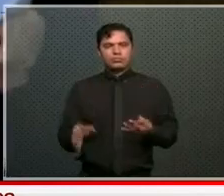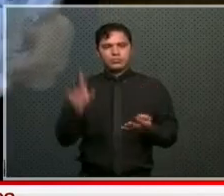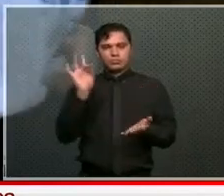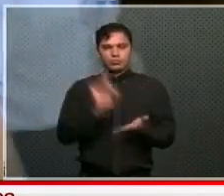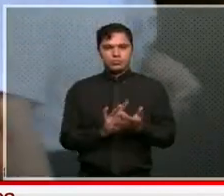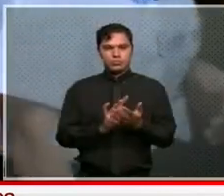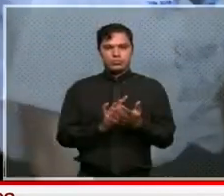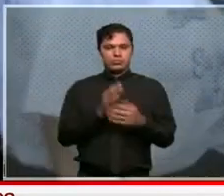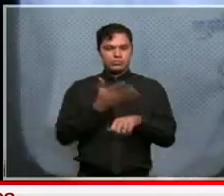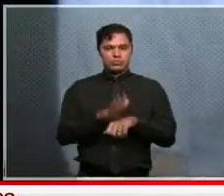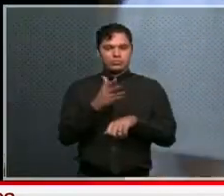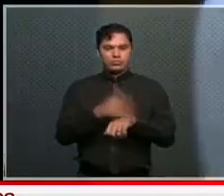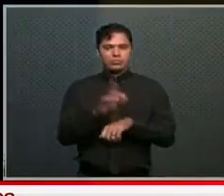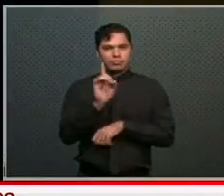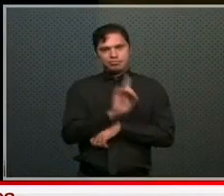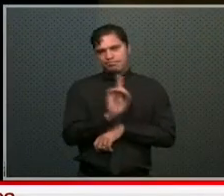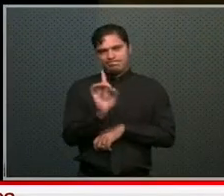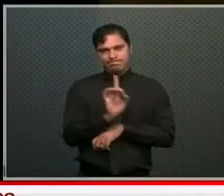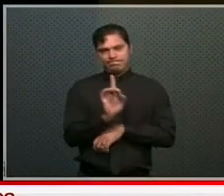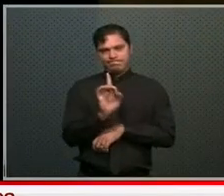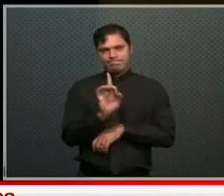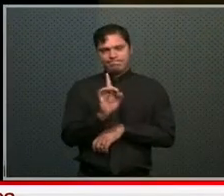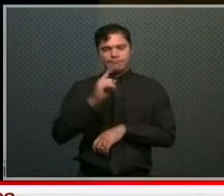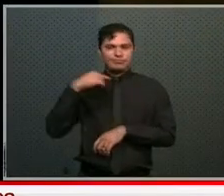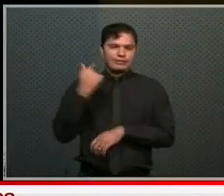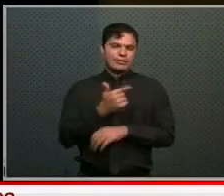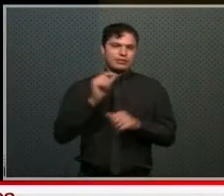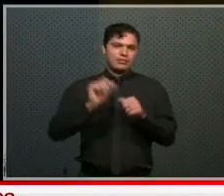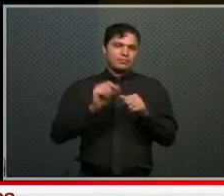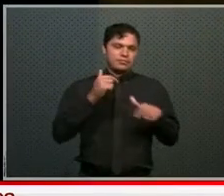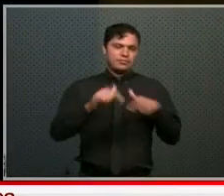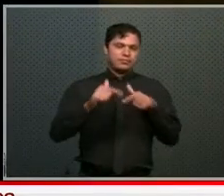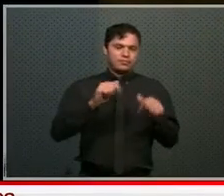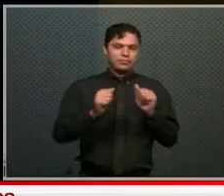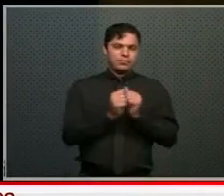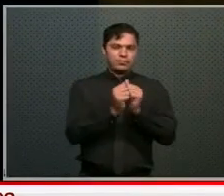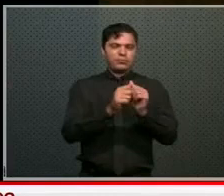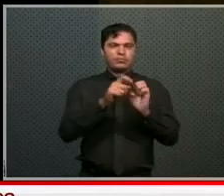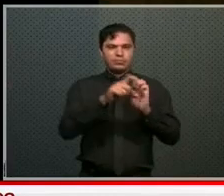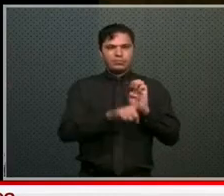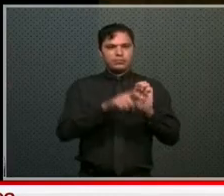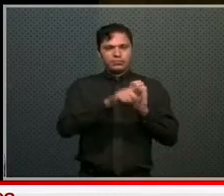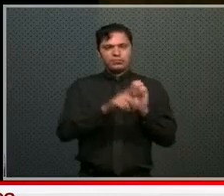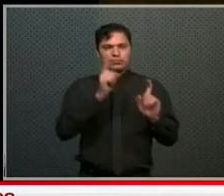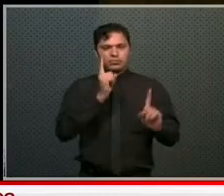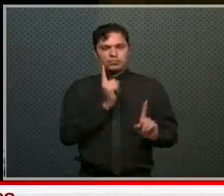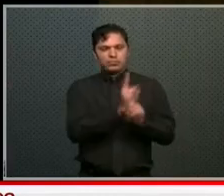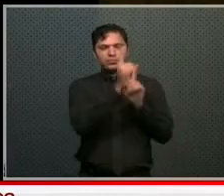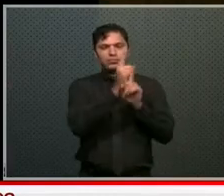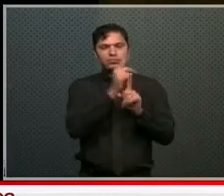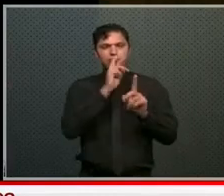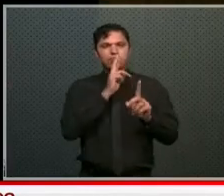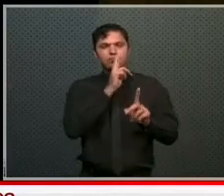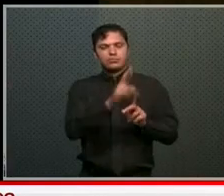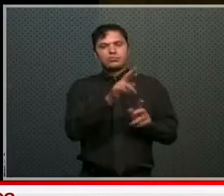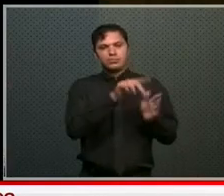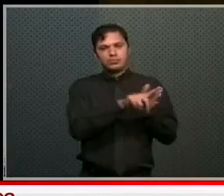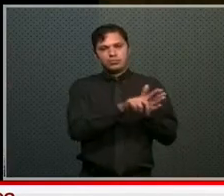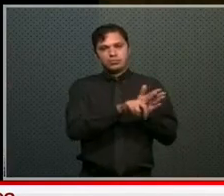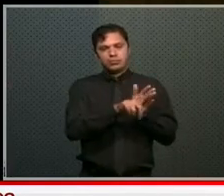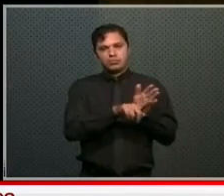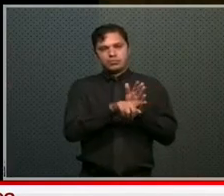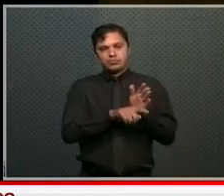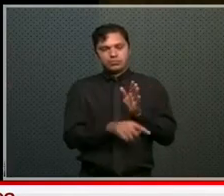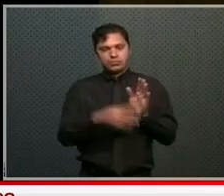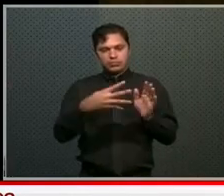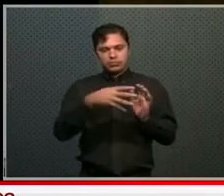não é nós estamos fazendo um trabalho com Embrapa encontrando o resultado de pesquisa com produtividade de